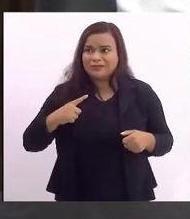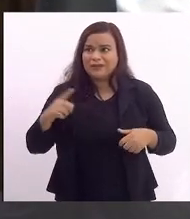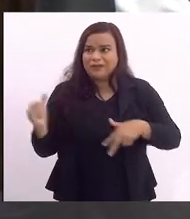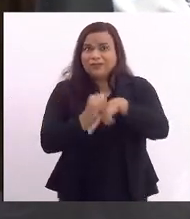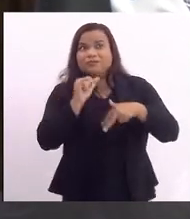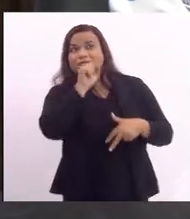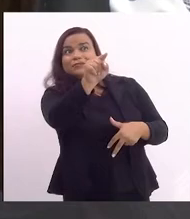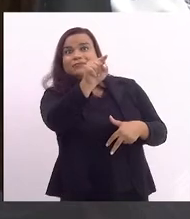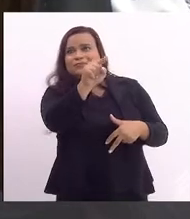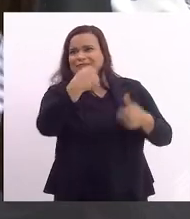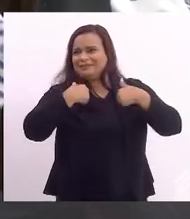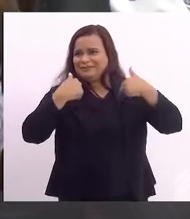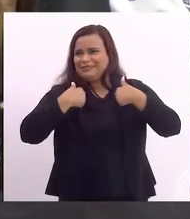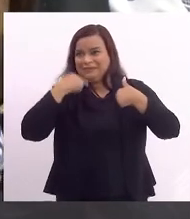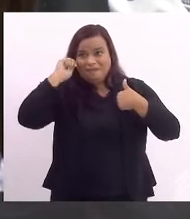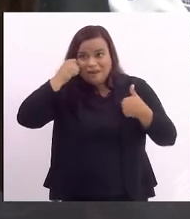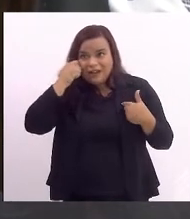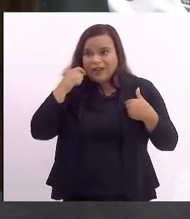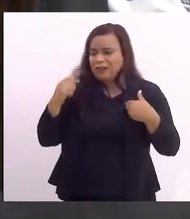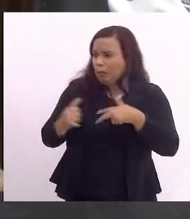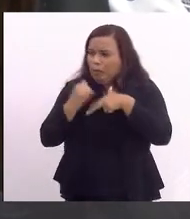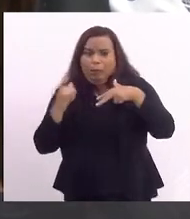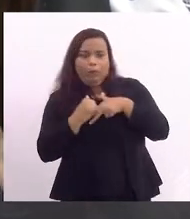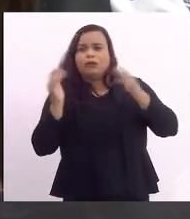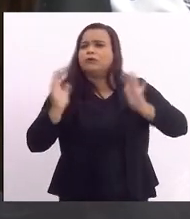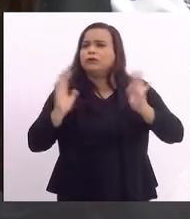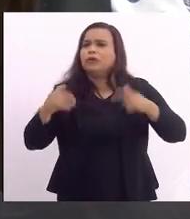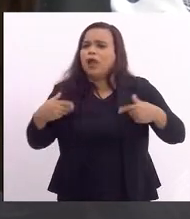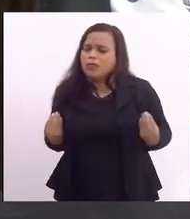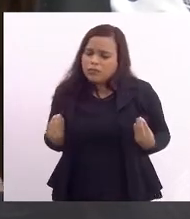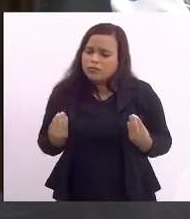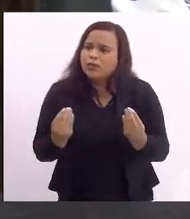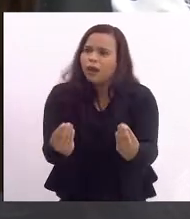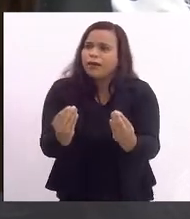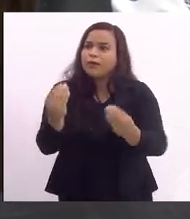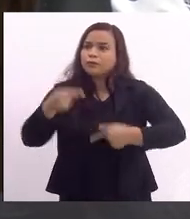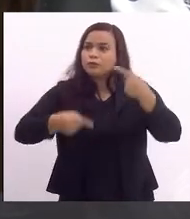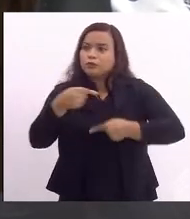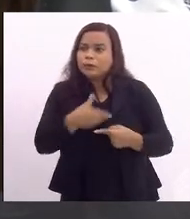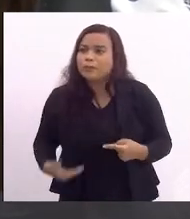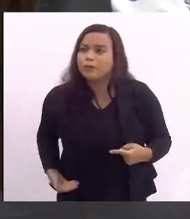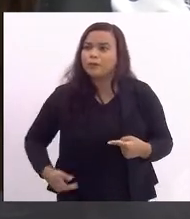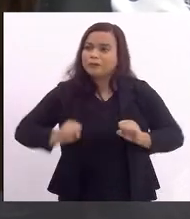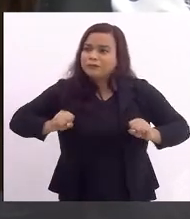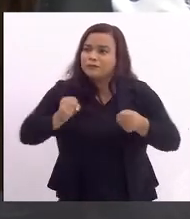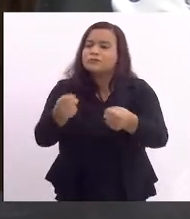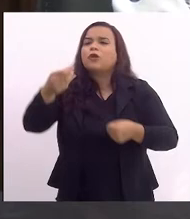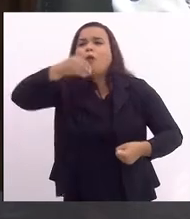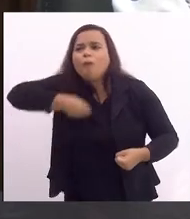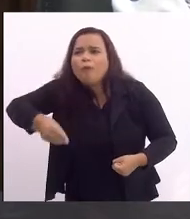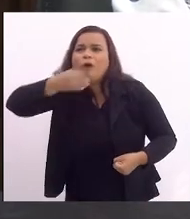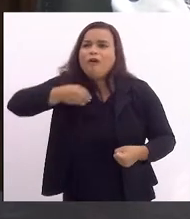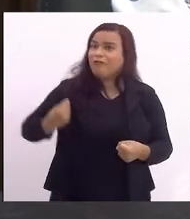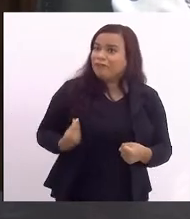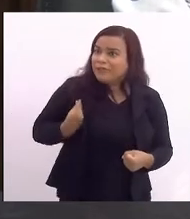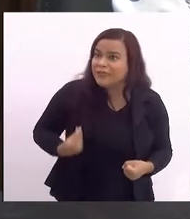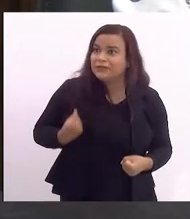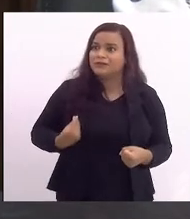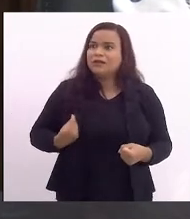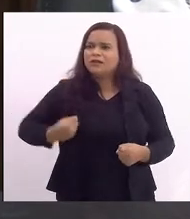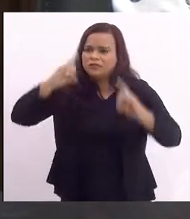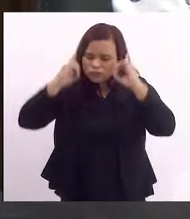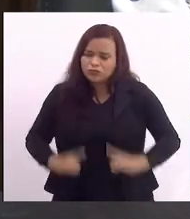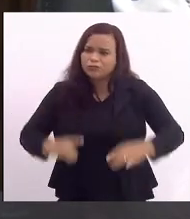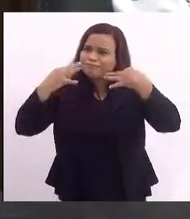cá. Daqui para lá vem a entrega real de política pública, de oportunidade de vida digna